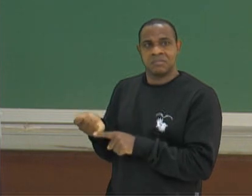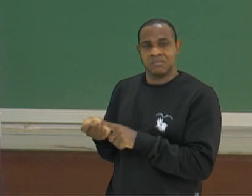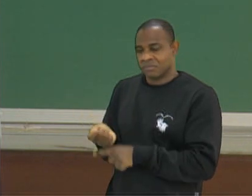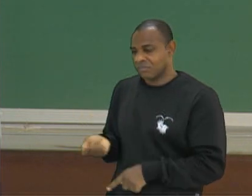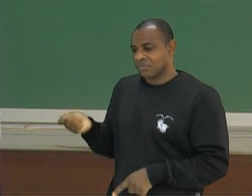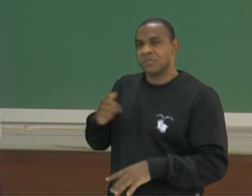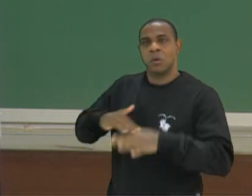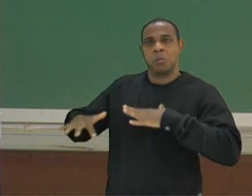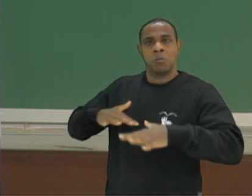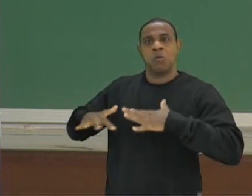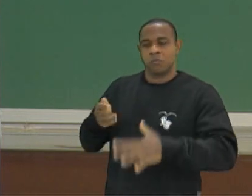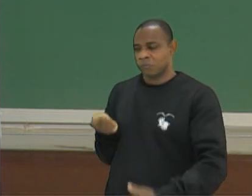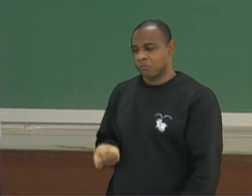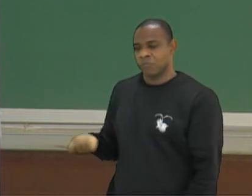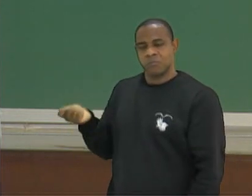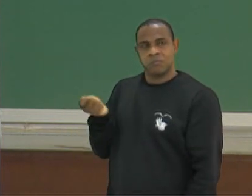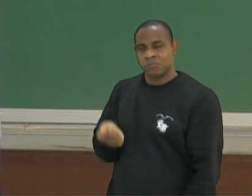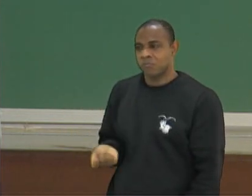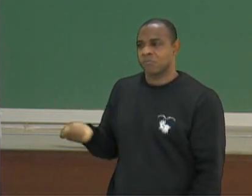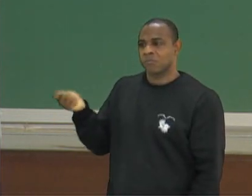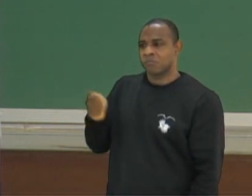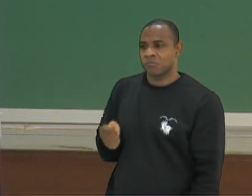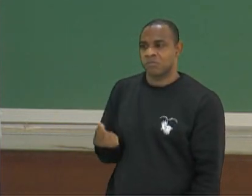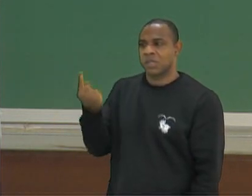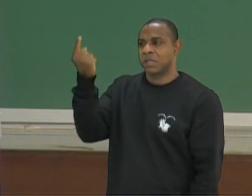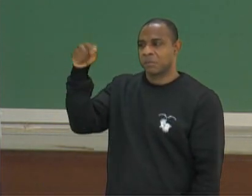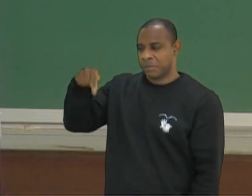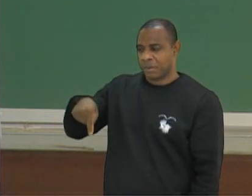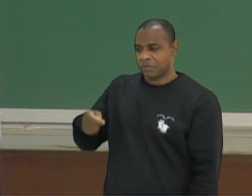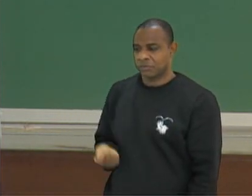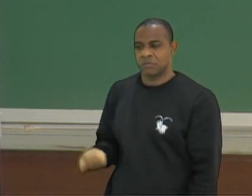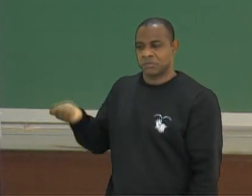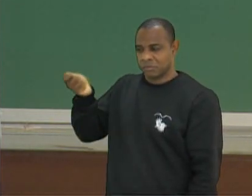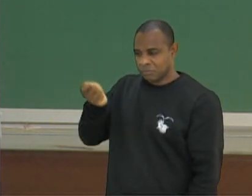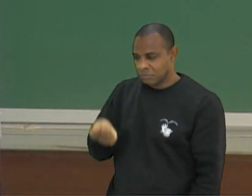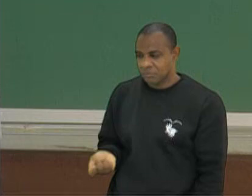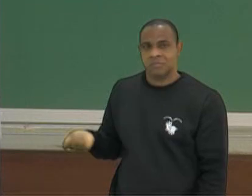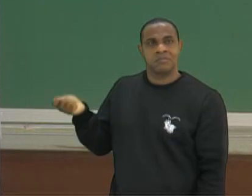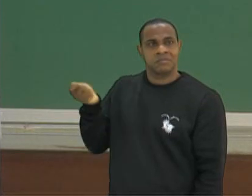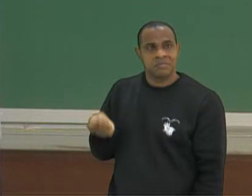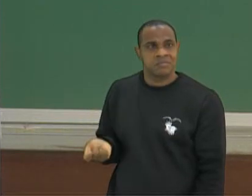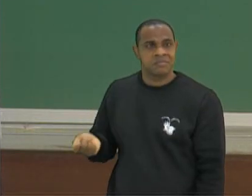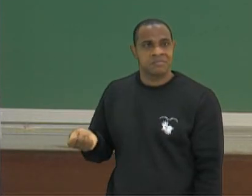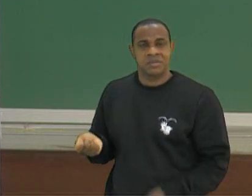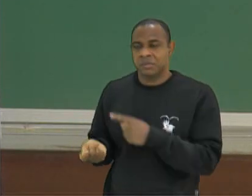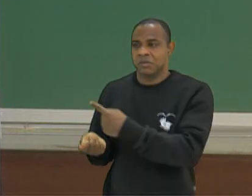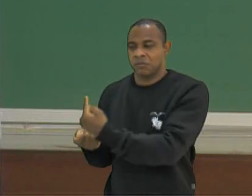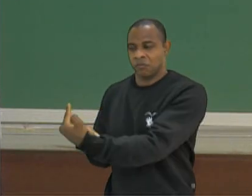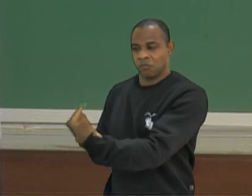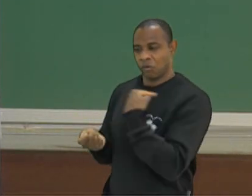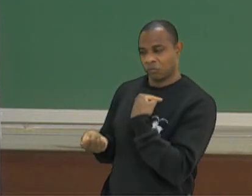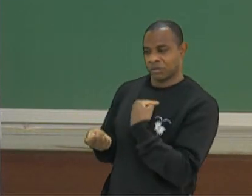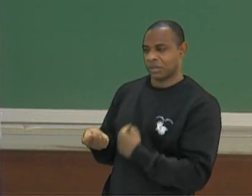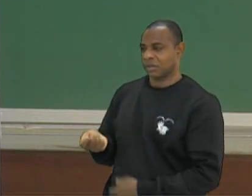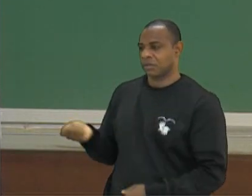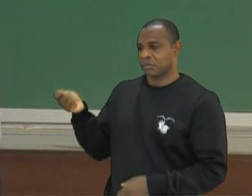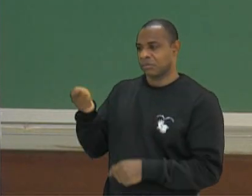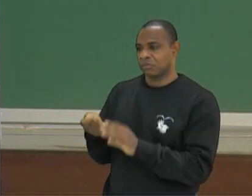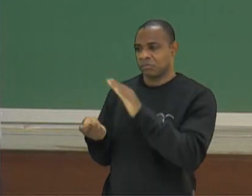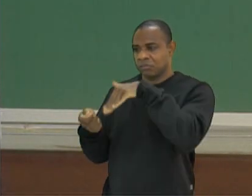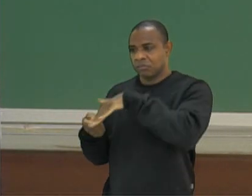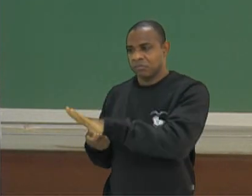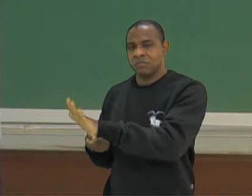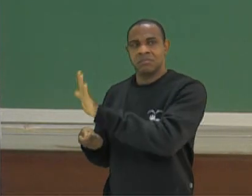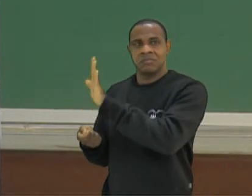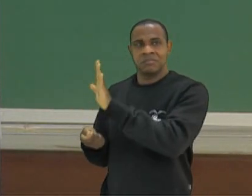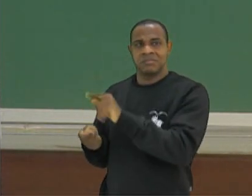se movimentar, nesse caso, com liberdade para cima e para baixo. Então vai chegar esse pulso e ele vai voltar. E nessa ideia você vai ter o conceito